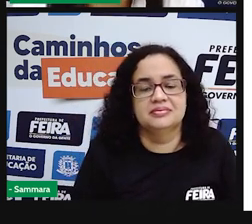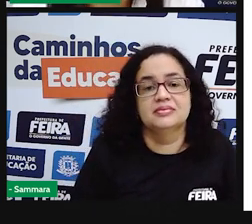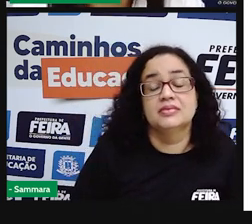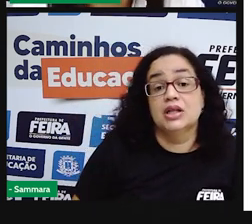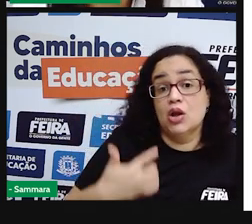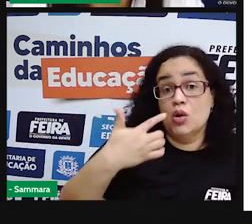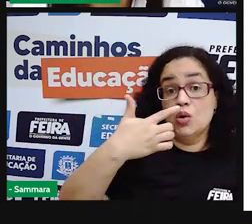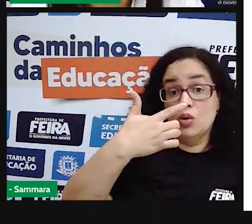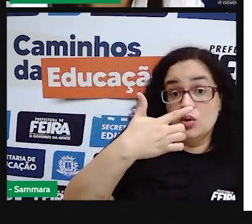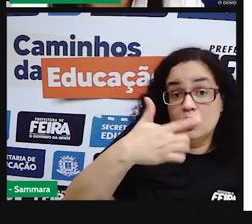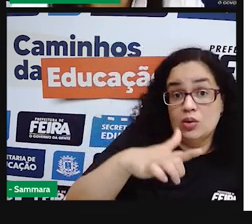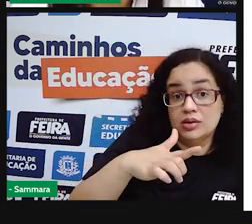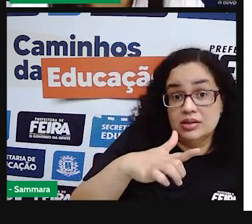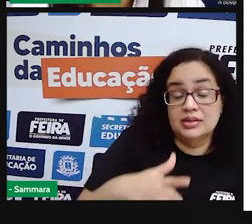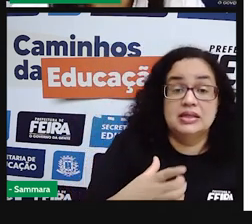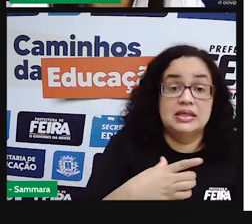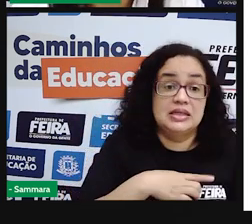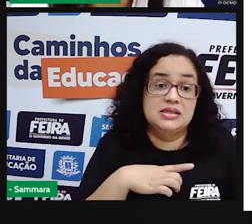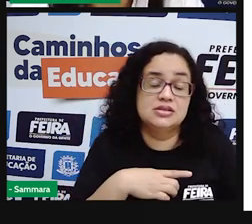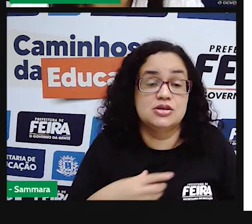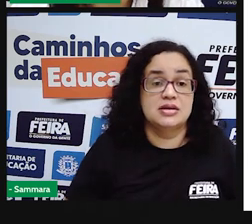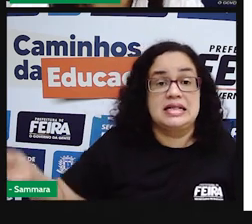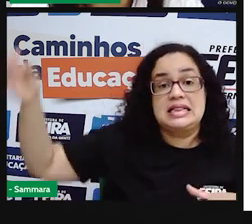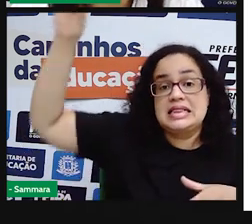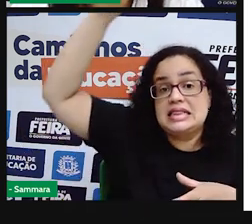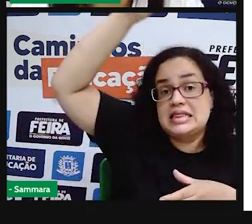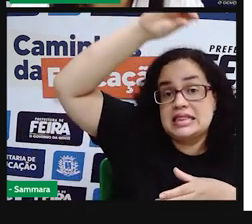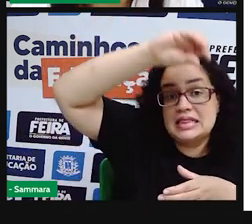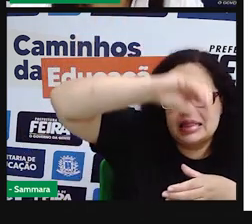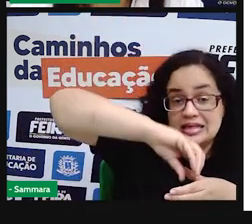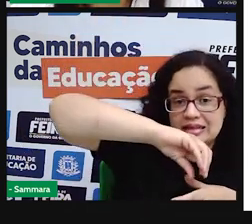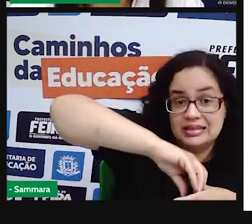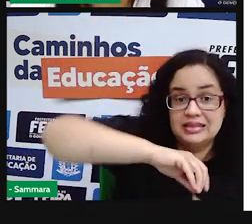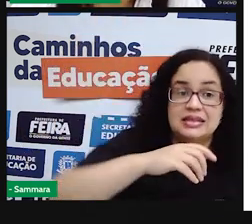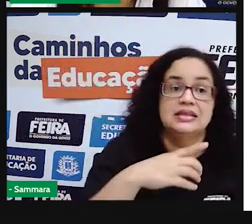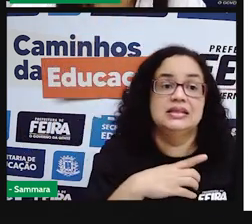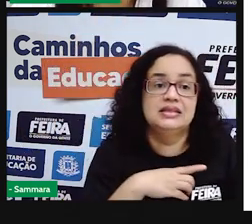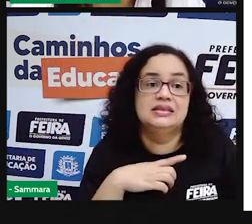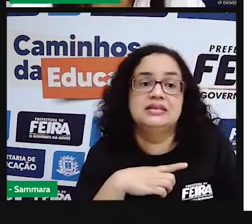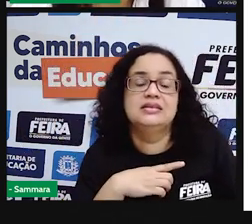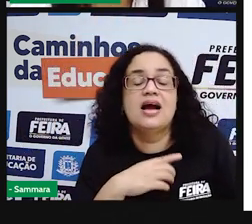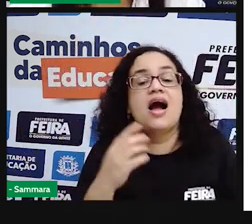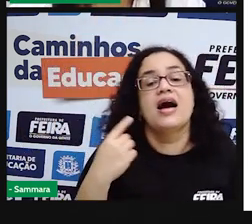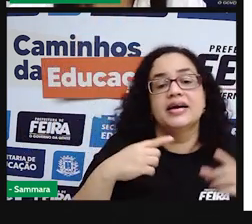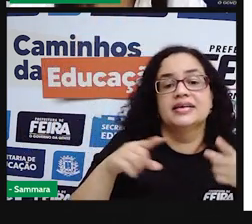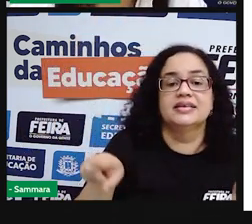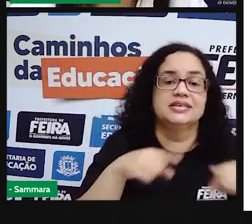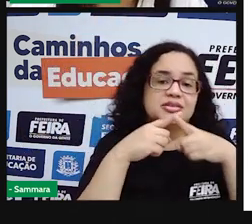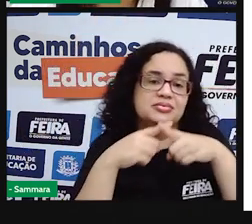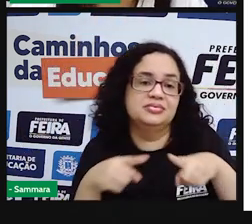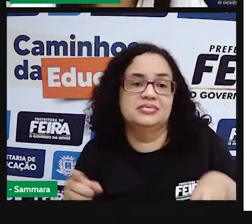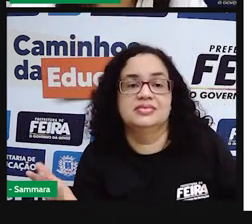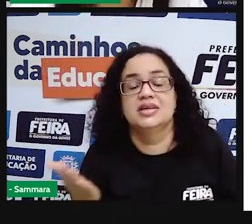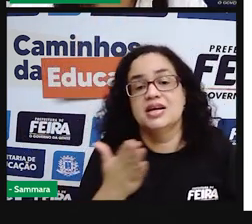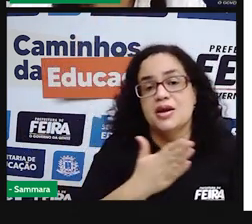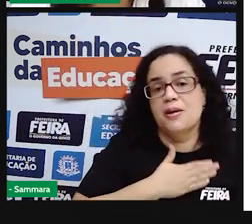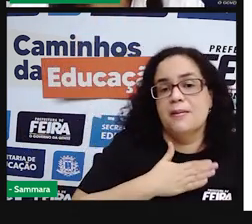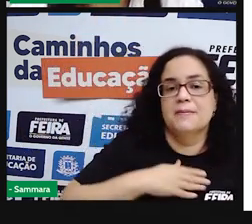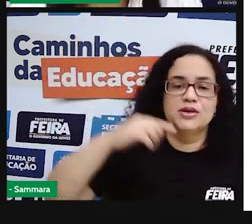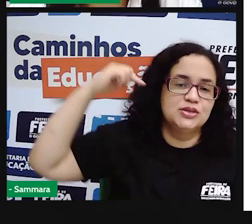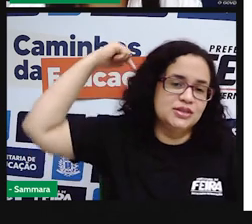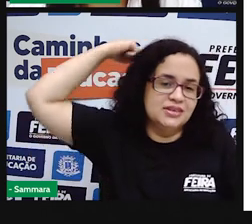Outras colocam minha imagem dentro de um poço e cantam mais ou menos assim: Meu Santo